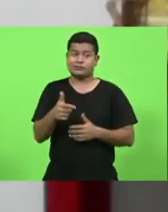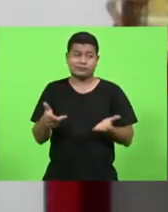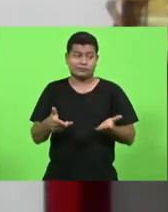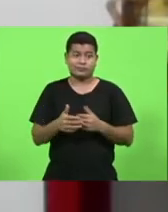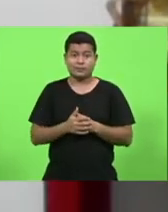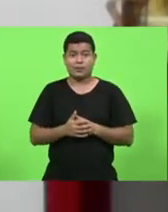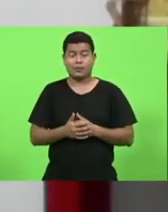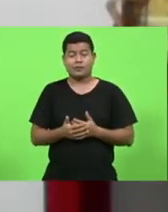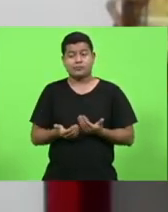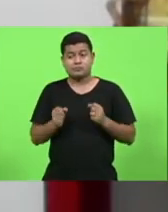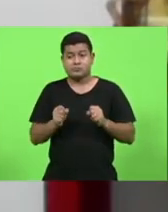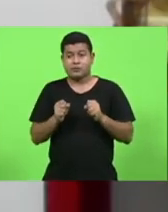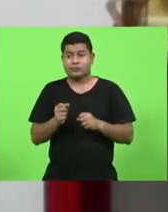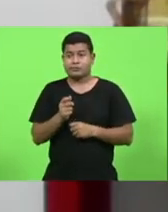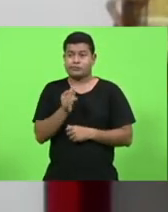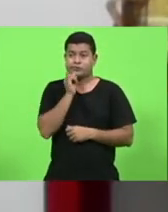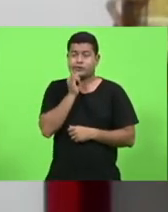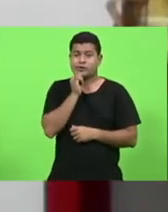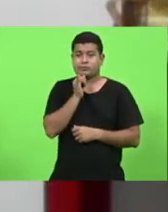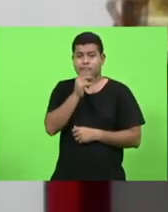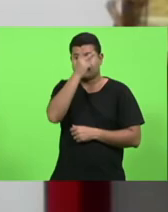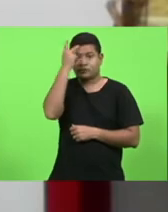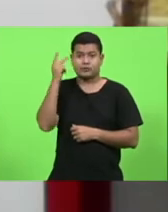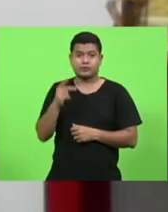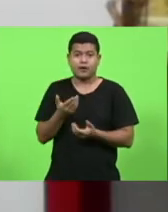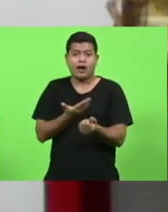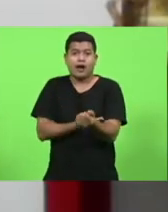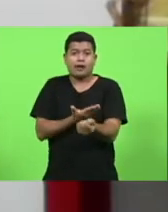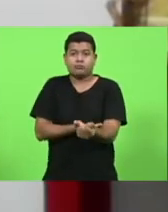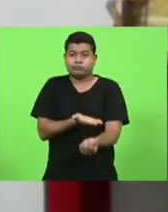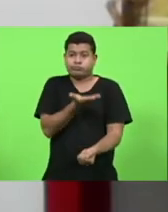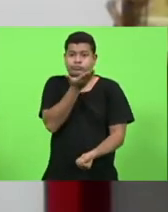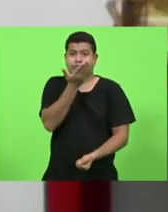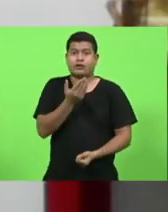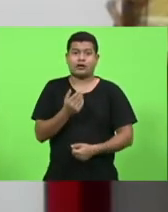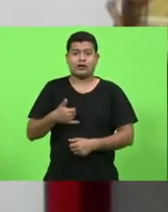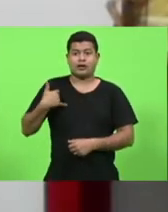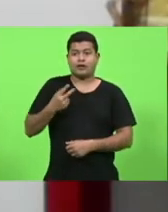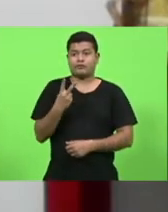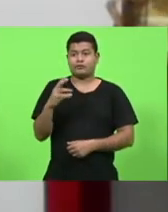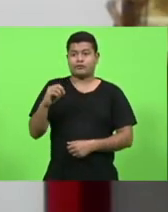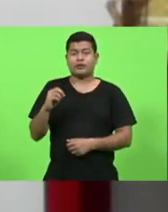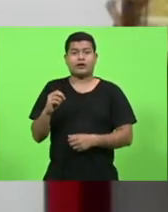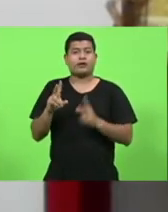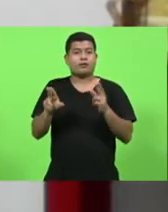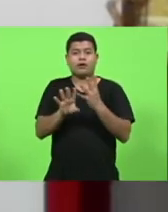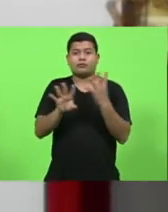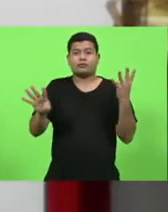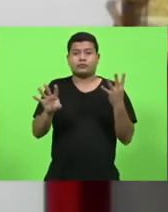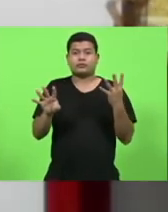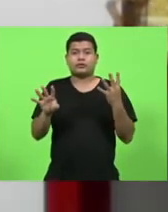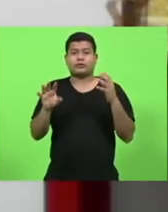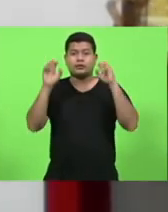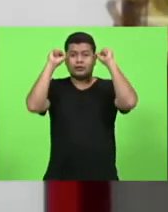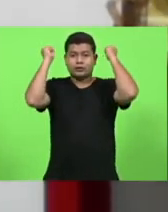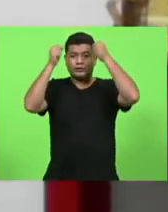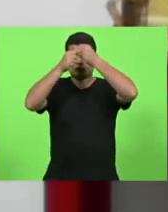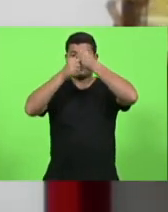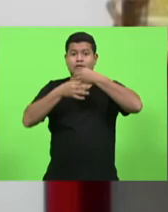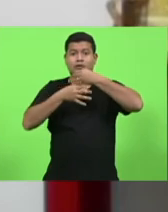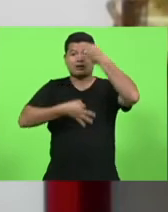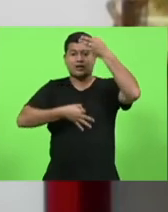que tem hipertensão de 20 anos vai estar no mesmo lugar na fila de uma pessoa que tem esclerose lateral amiotrófica de 20